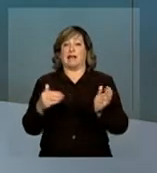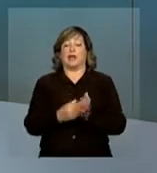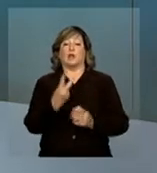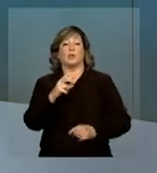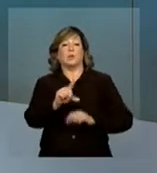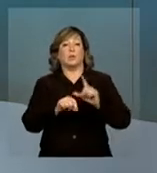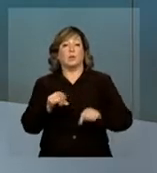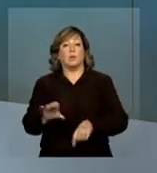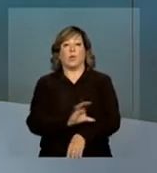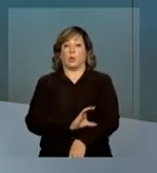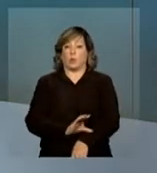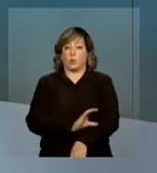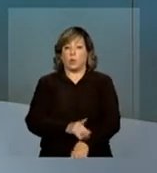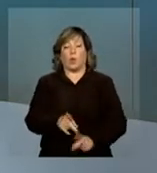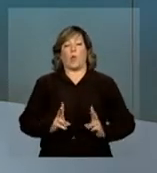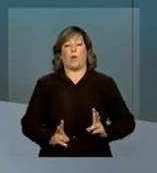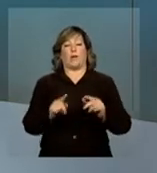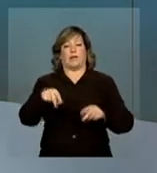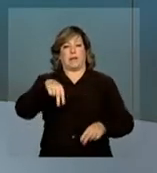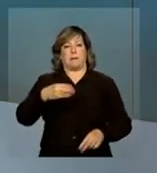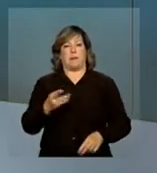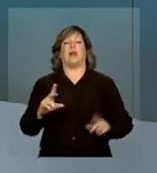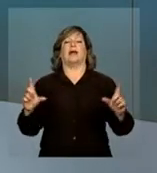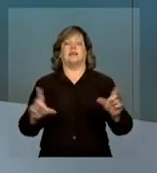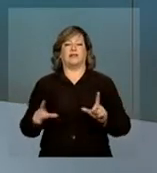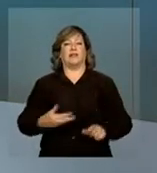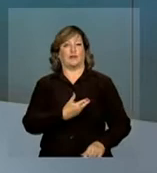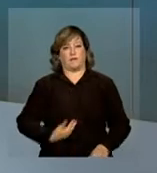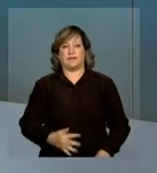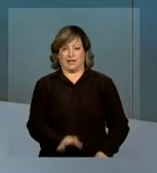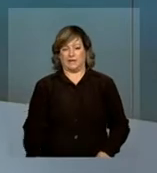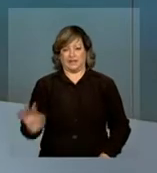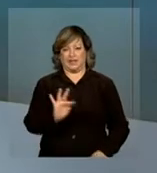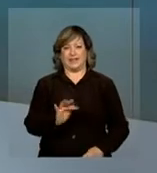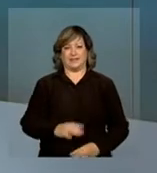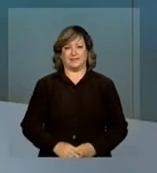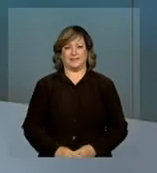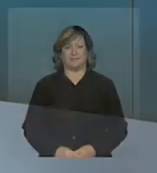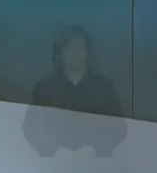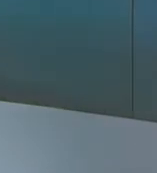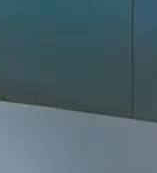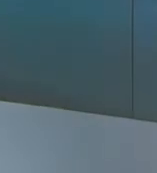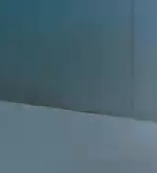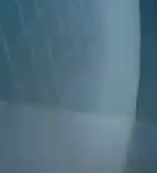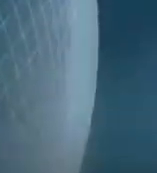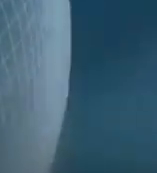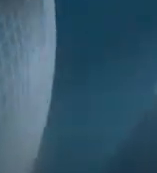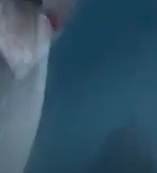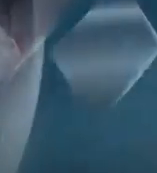duas opções de curso continuei com a gente na NBR a TV do governo federal